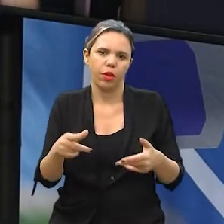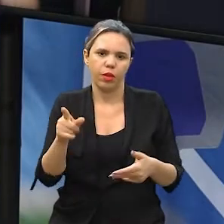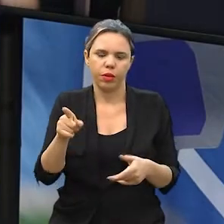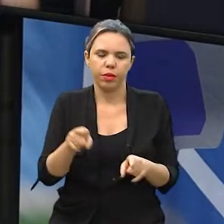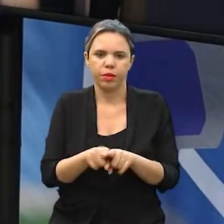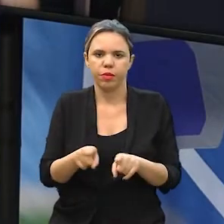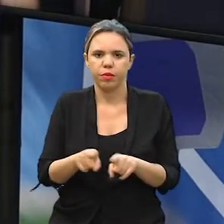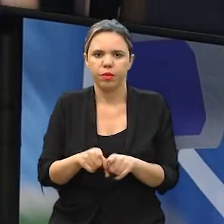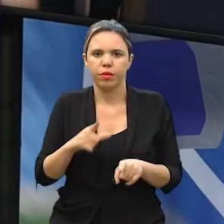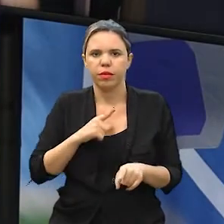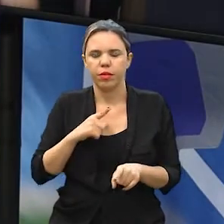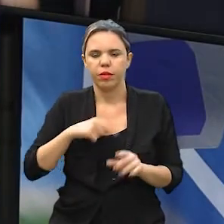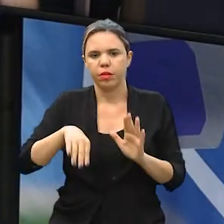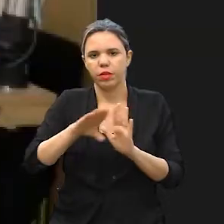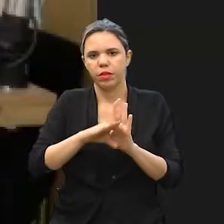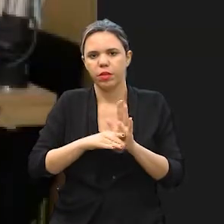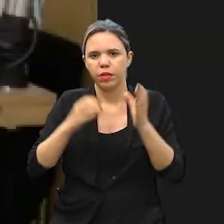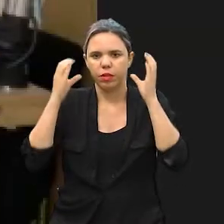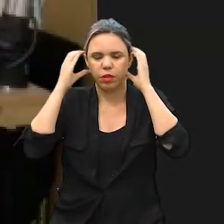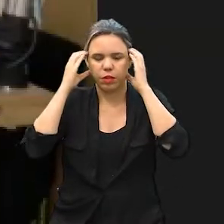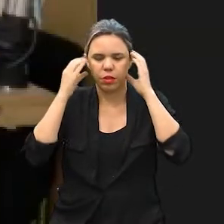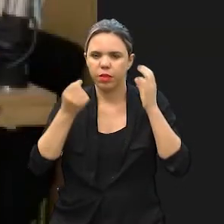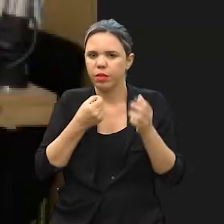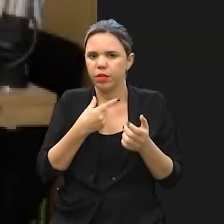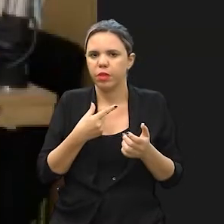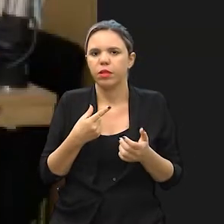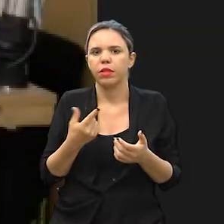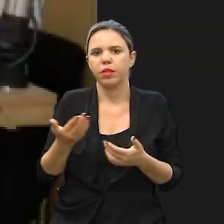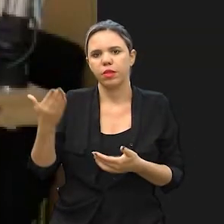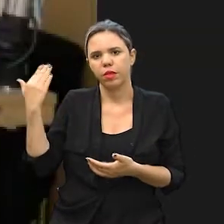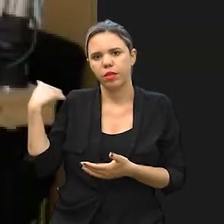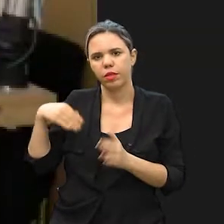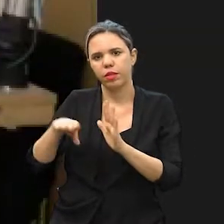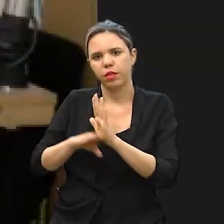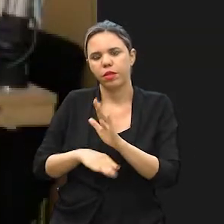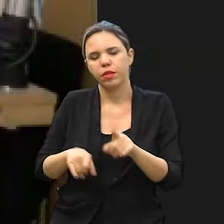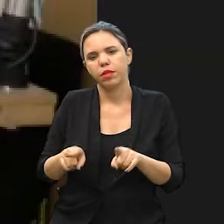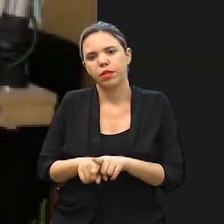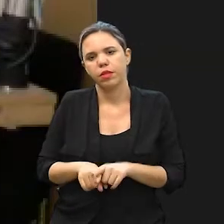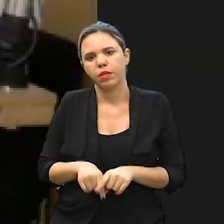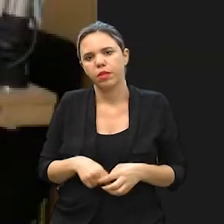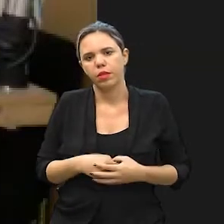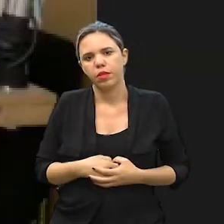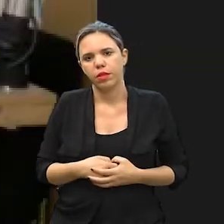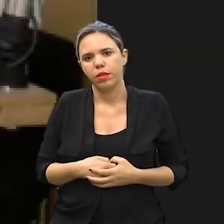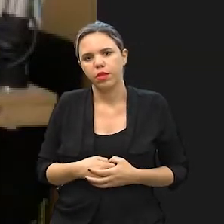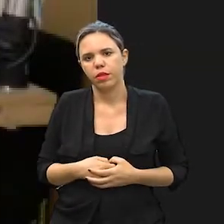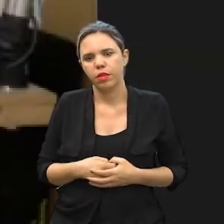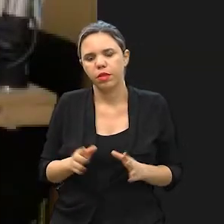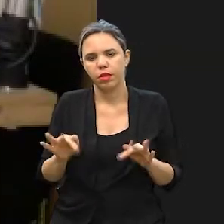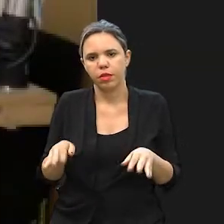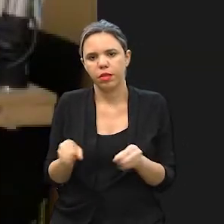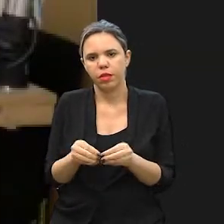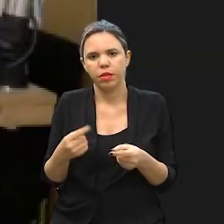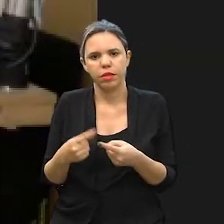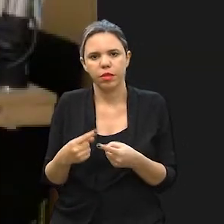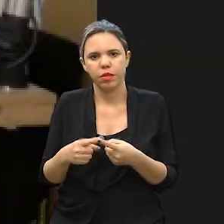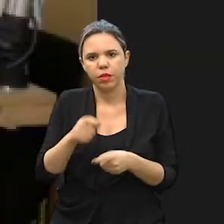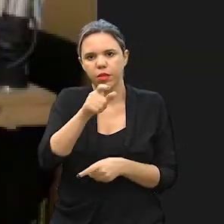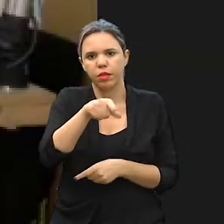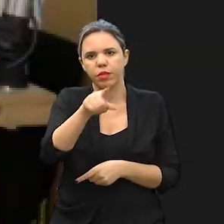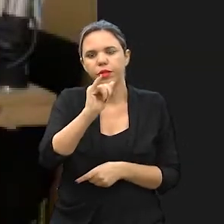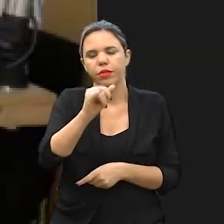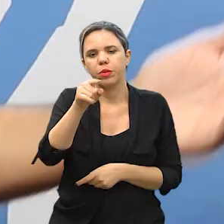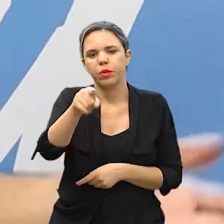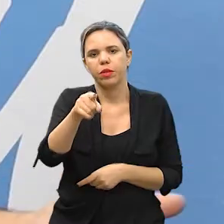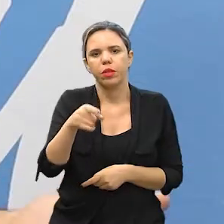Você também teve um programa de rádio de humor e esse programa acabou sendo finalizado, porque alguém falou para